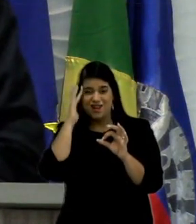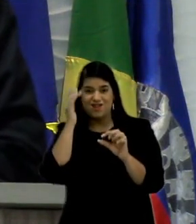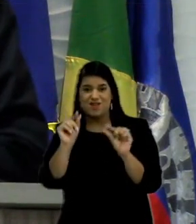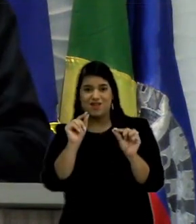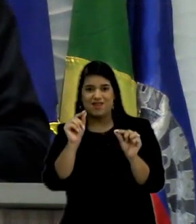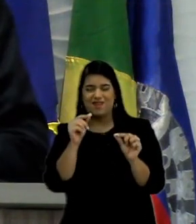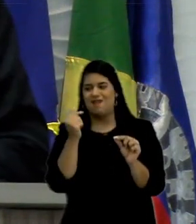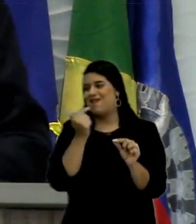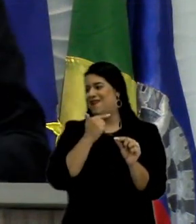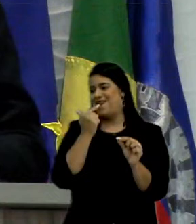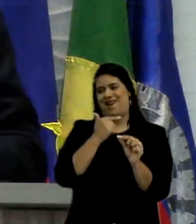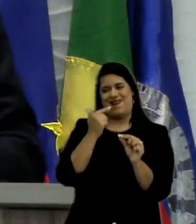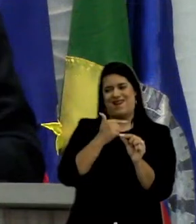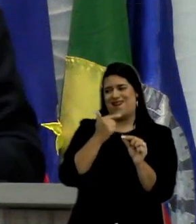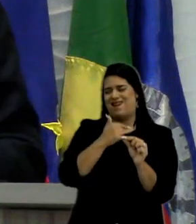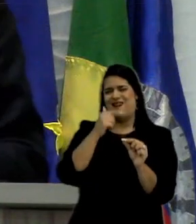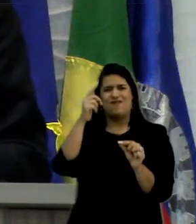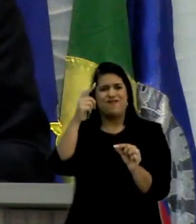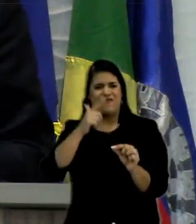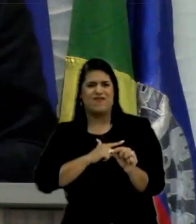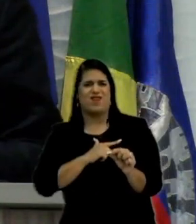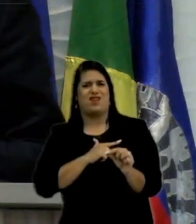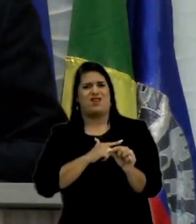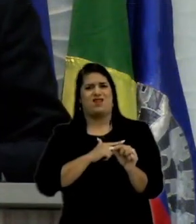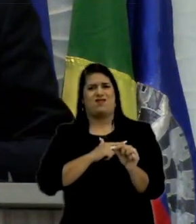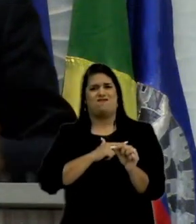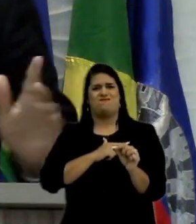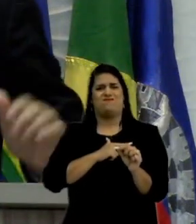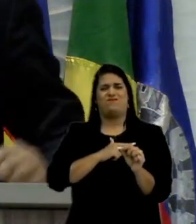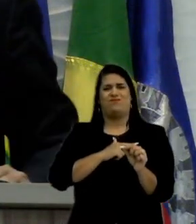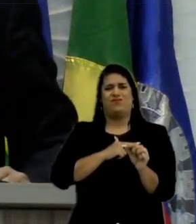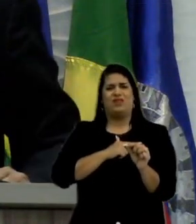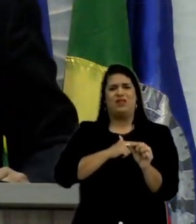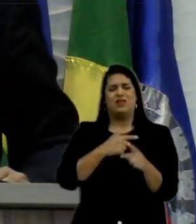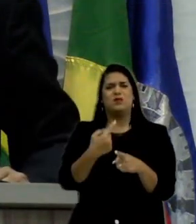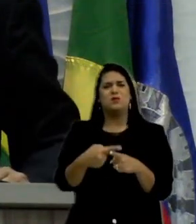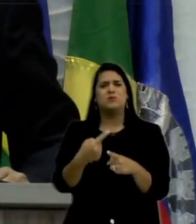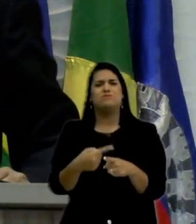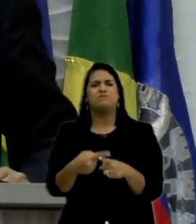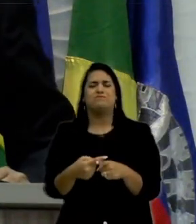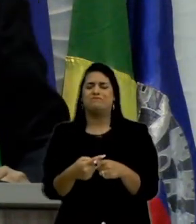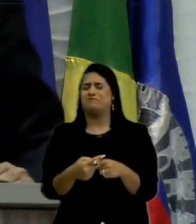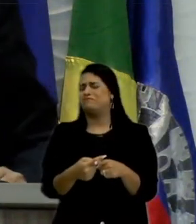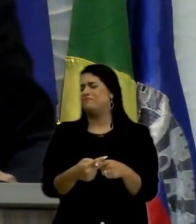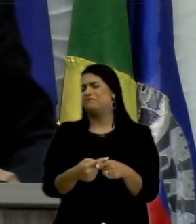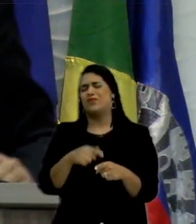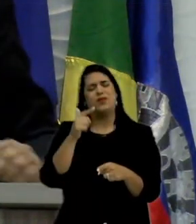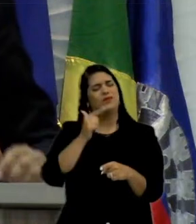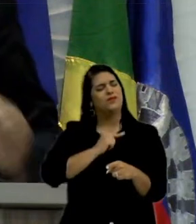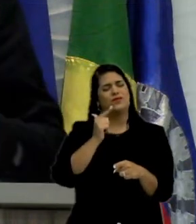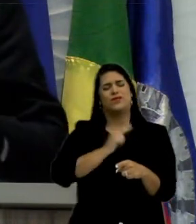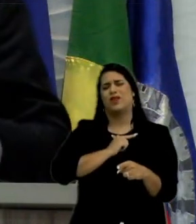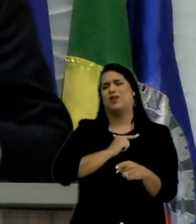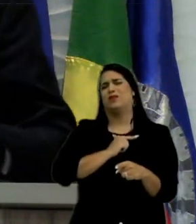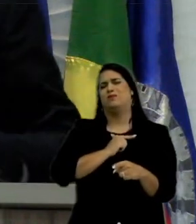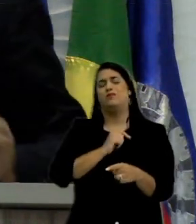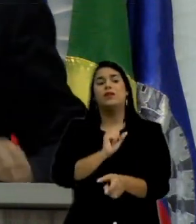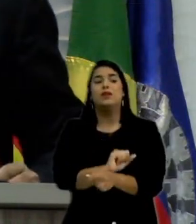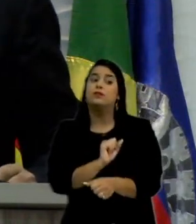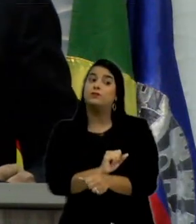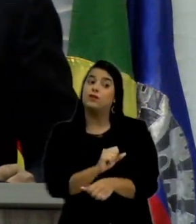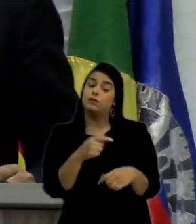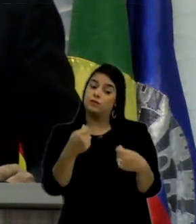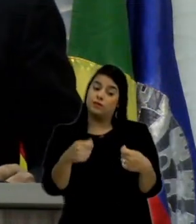bagunças e palavreado que se fala aqui nessa tribuna. Então espero que,